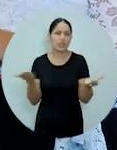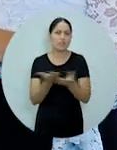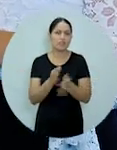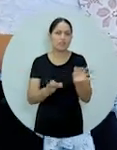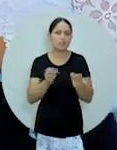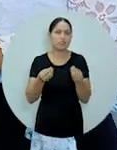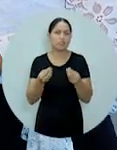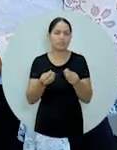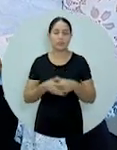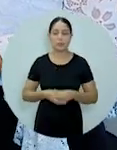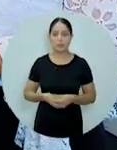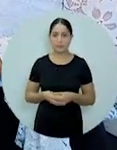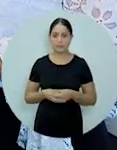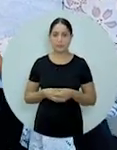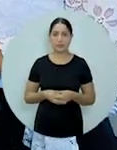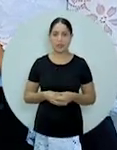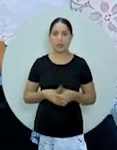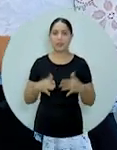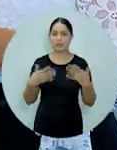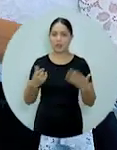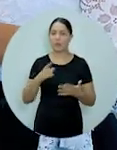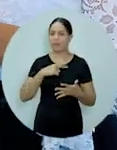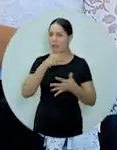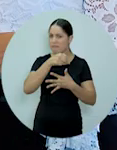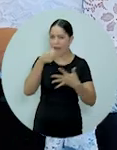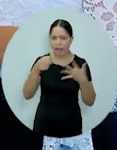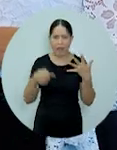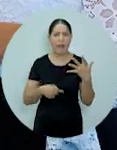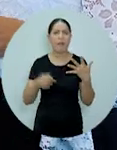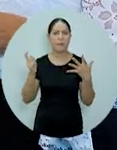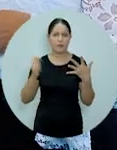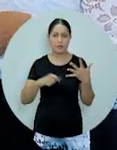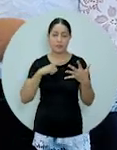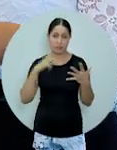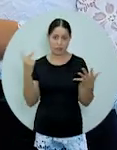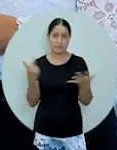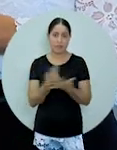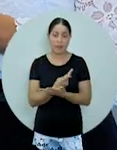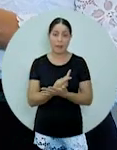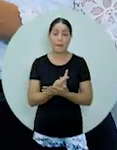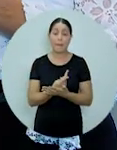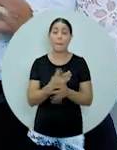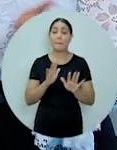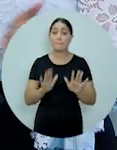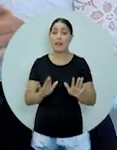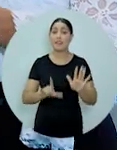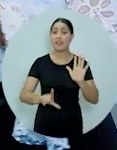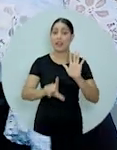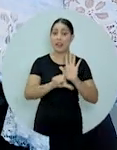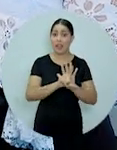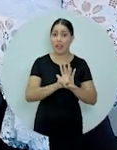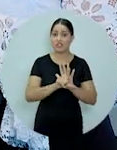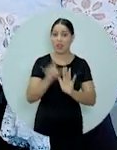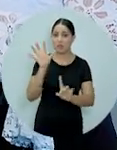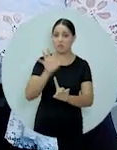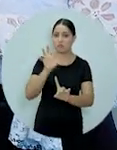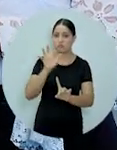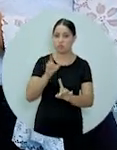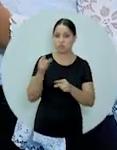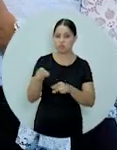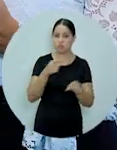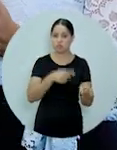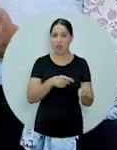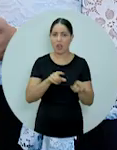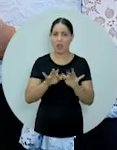criança? O que pode acontecer ali na situação da guarda? Bom, eu tenho várias possibilidades, né? Mas dentro da lei de alienação parental,